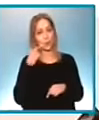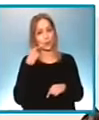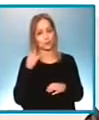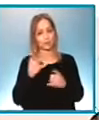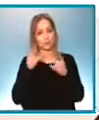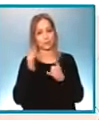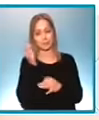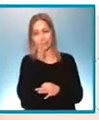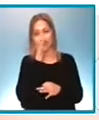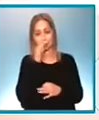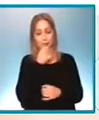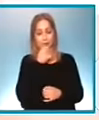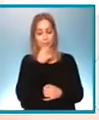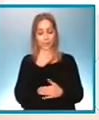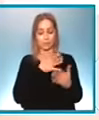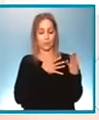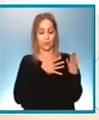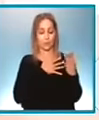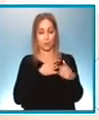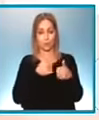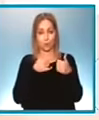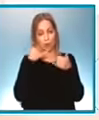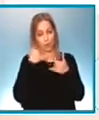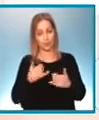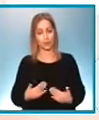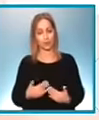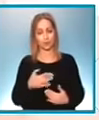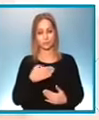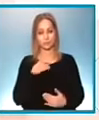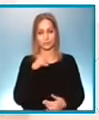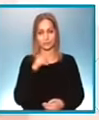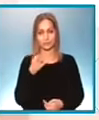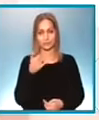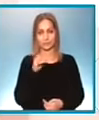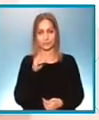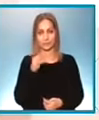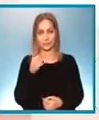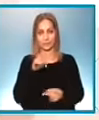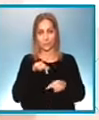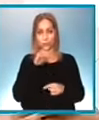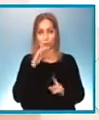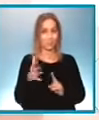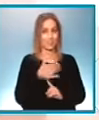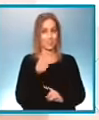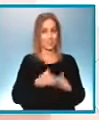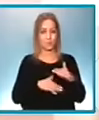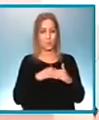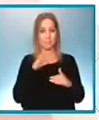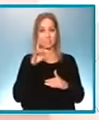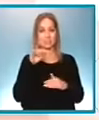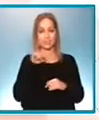seguir, silêncio, que se vai cantar o fado. Portanto, o melhor é ligar agora. 760, 20, 60, 20. Hoje pode ganhar até 16 mil